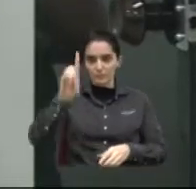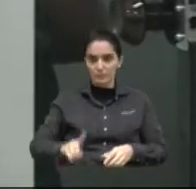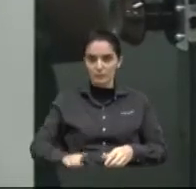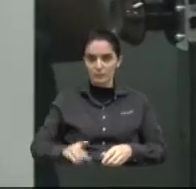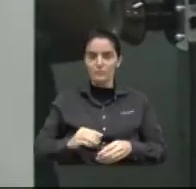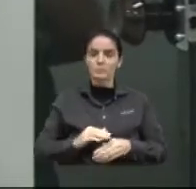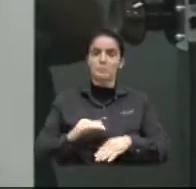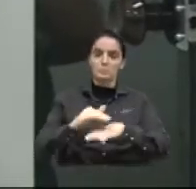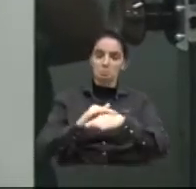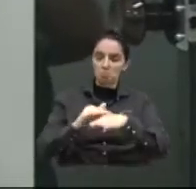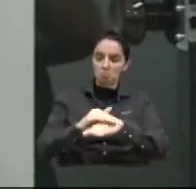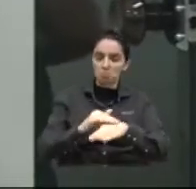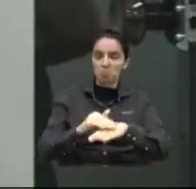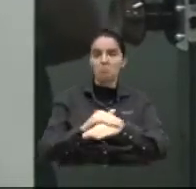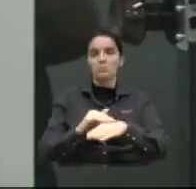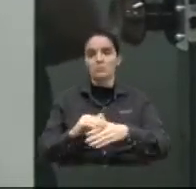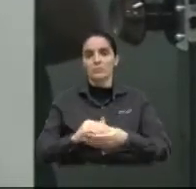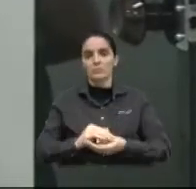vezes